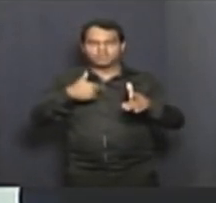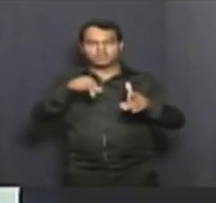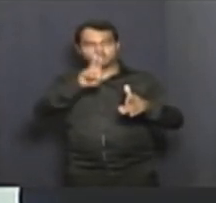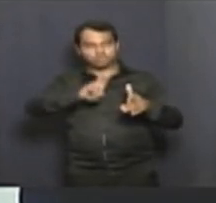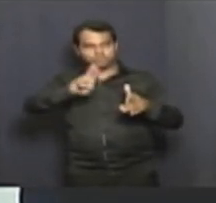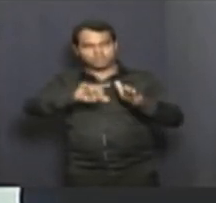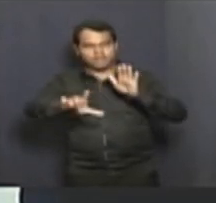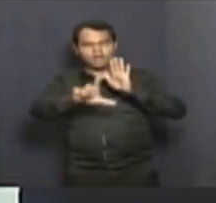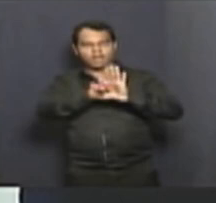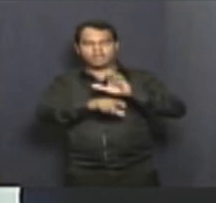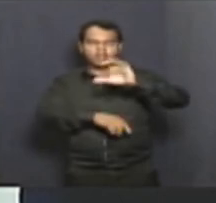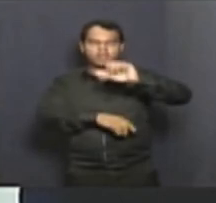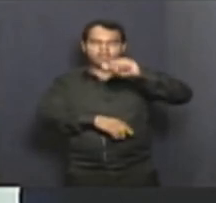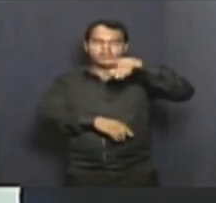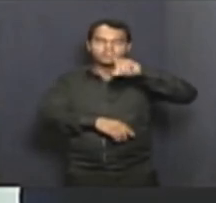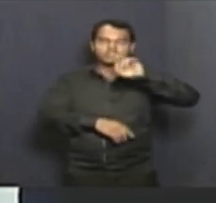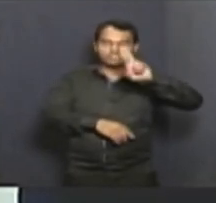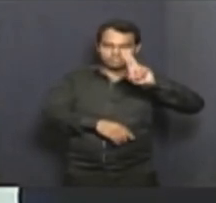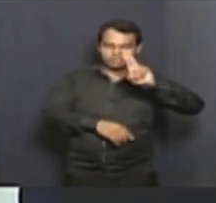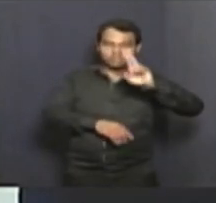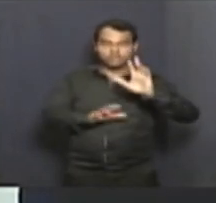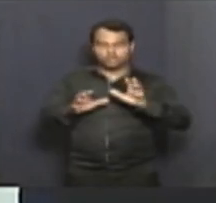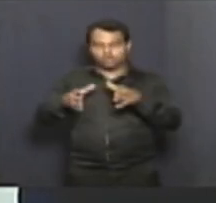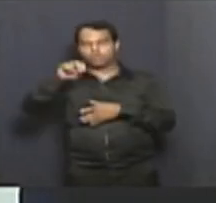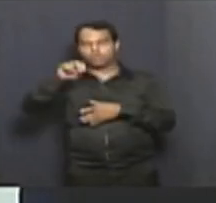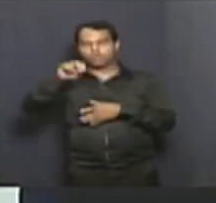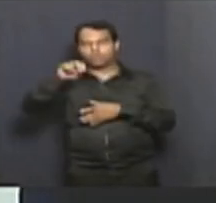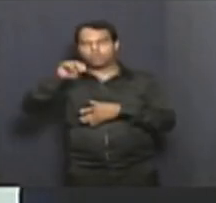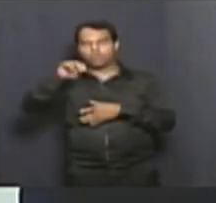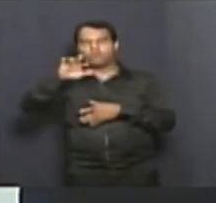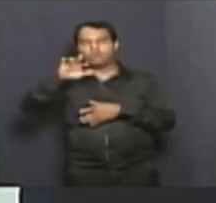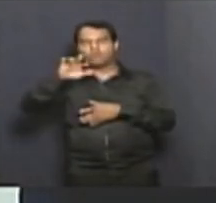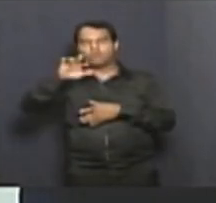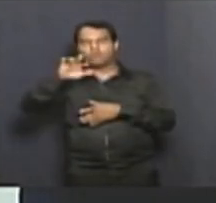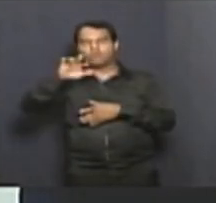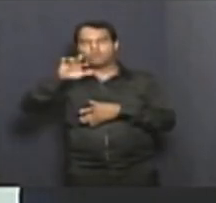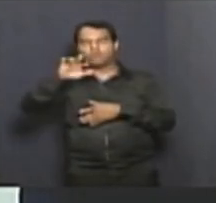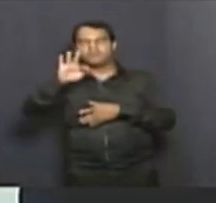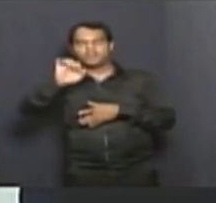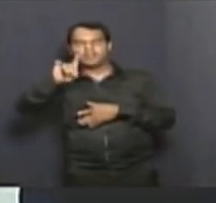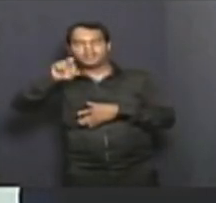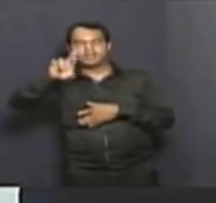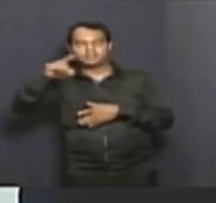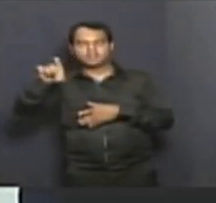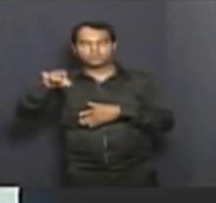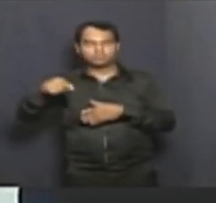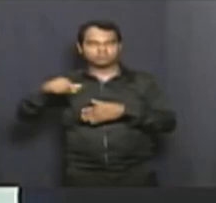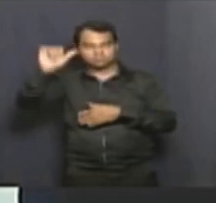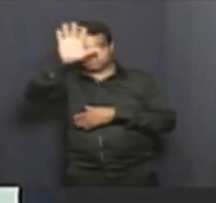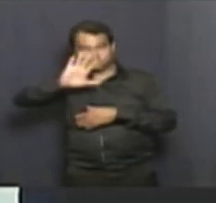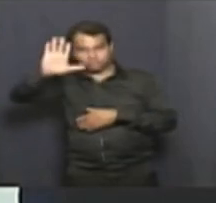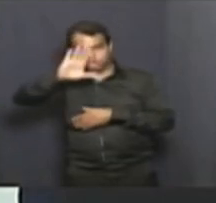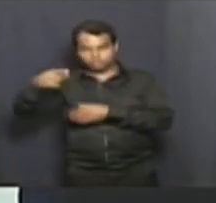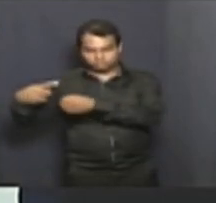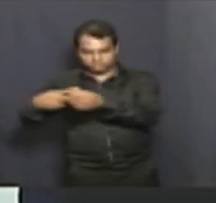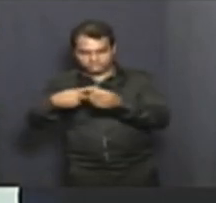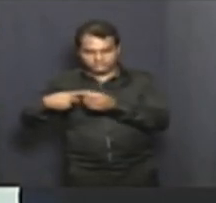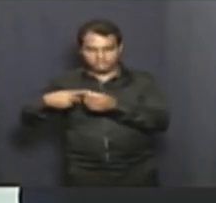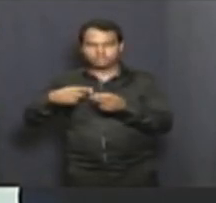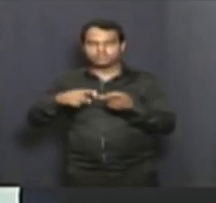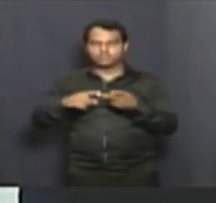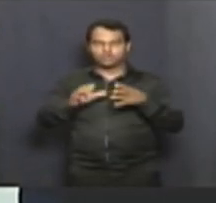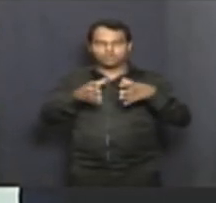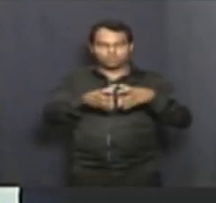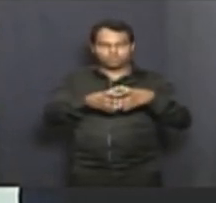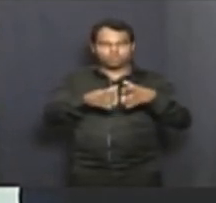e foi feito um estudo pelo confederação nas principias pela o órgão que apóia secretaria de fazenda de